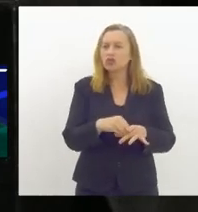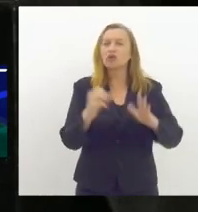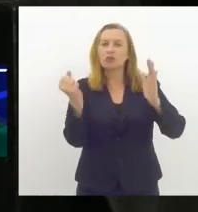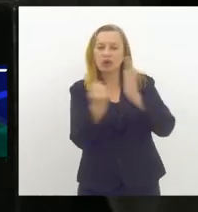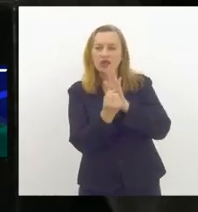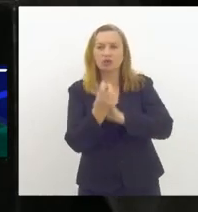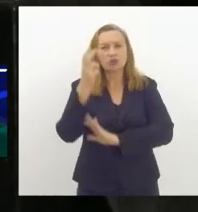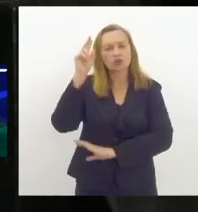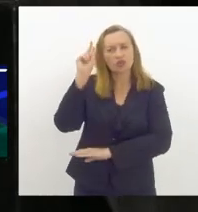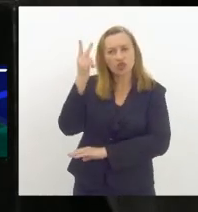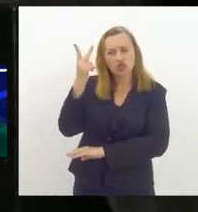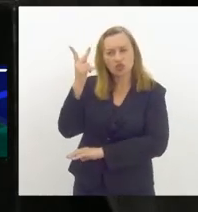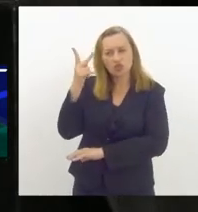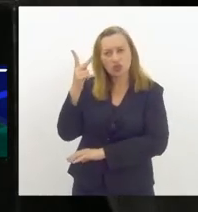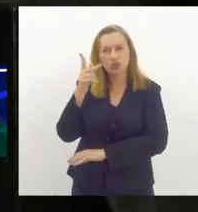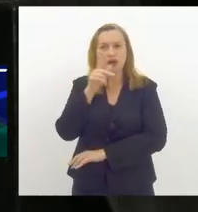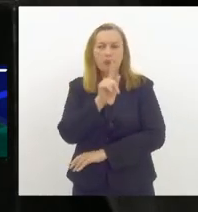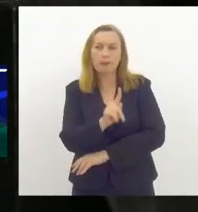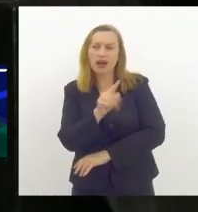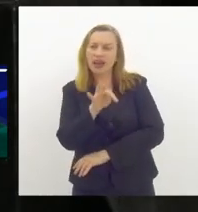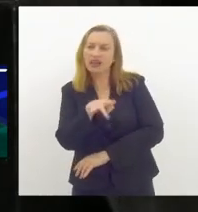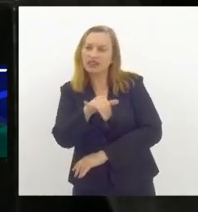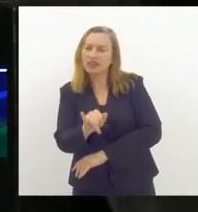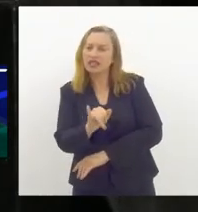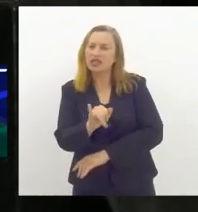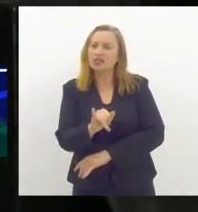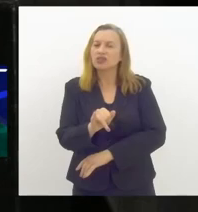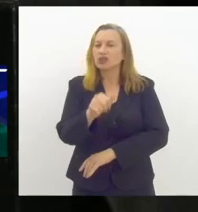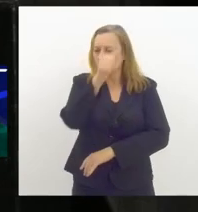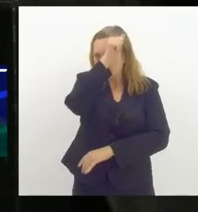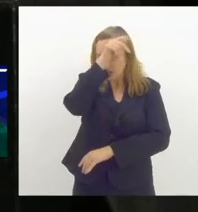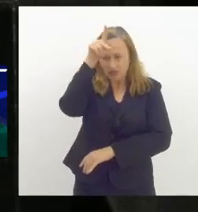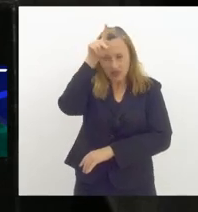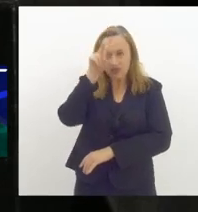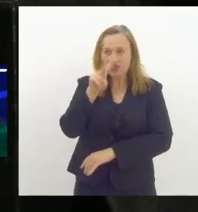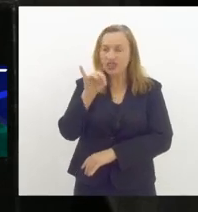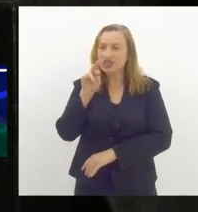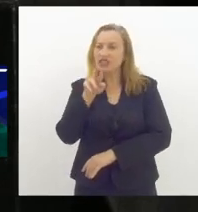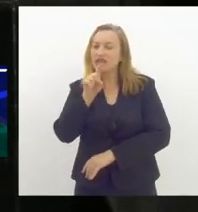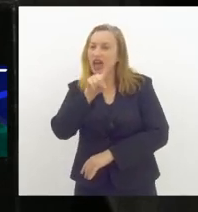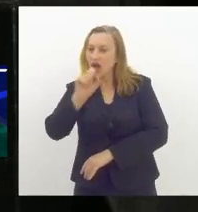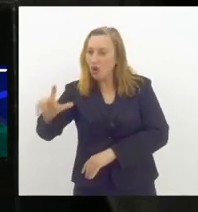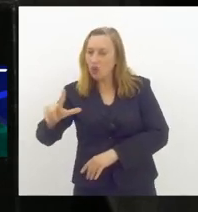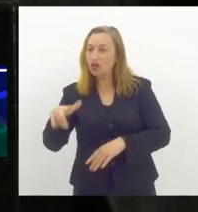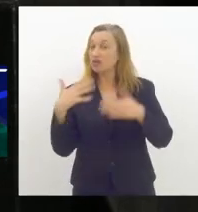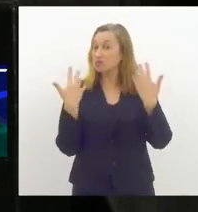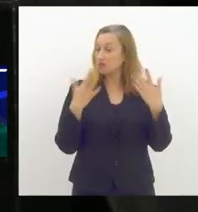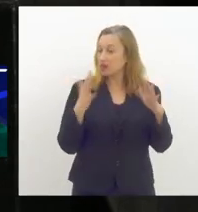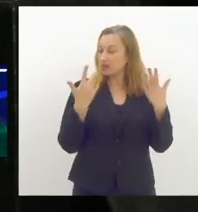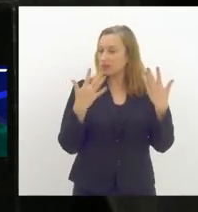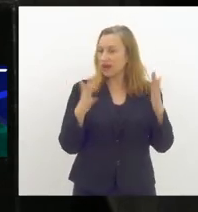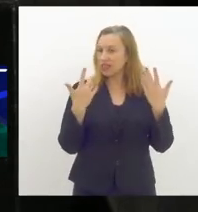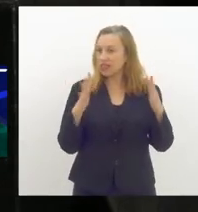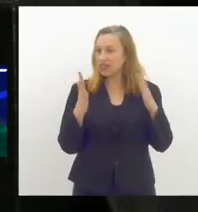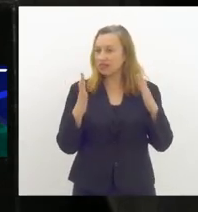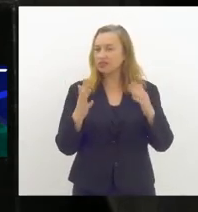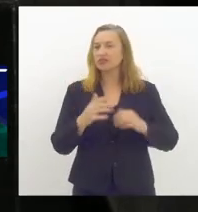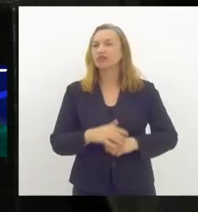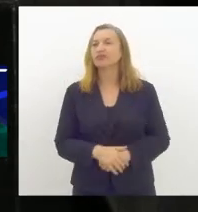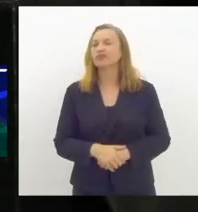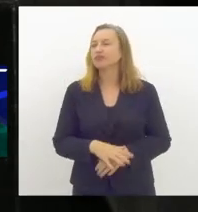cidade de Paraty a Prefeitura de Paraty o prefeito Vidal a quem Saúdo está embuído